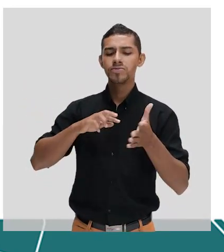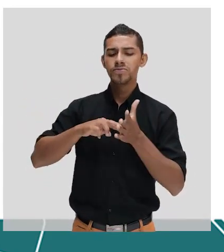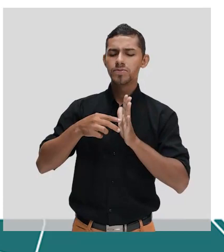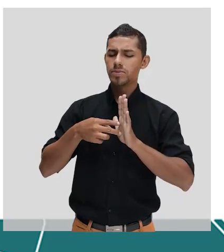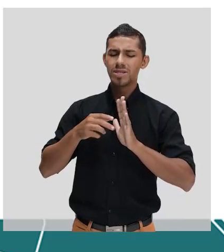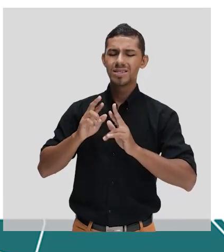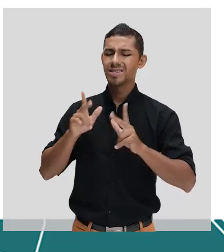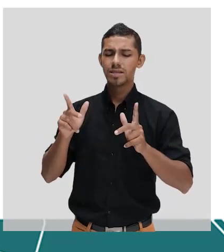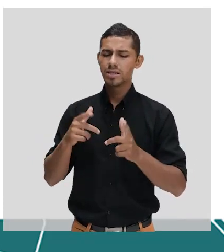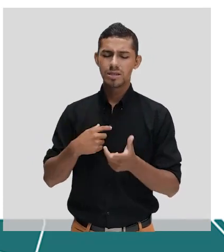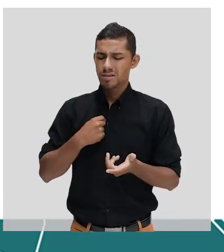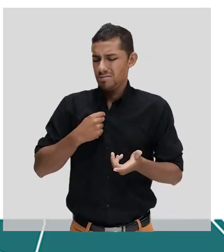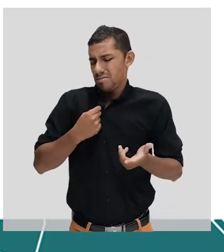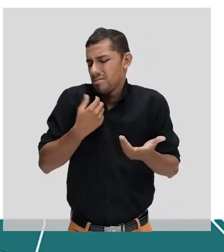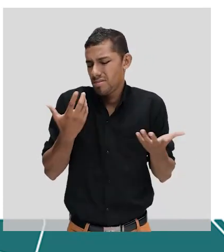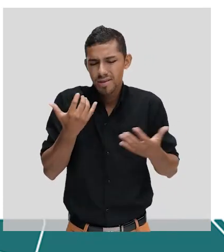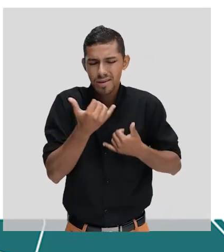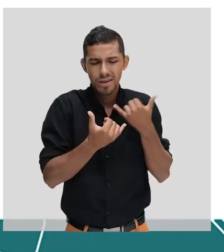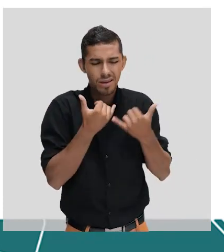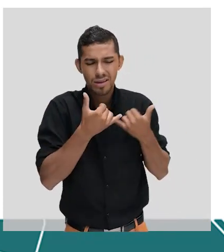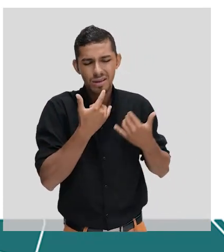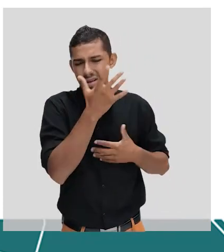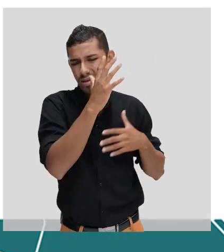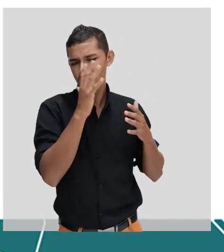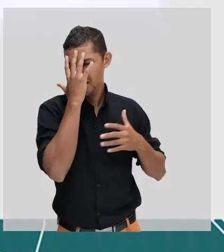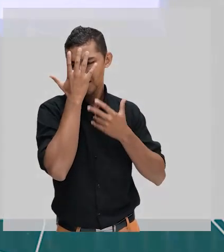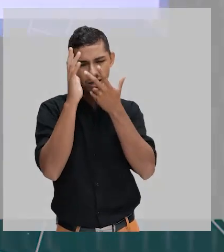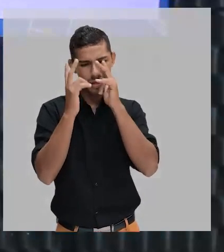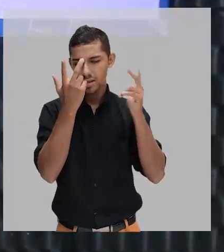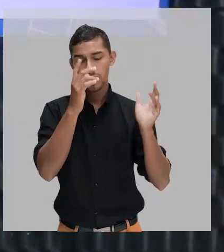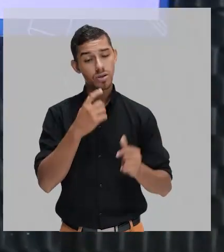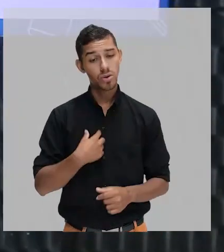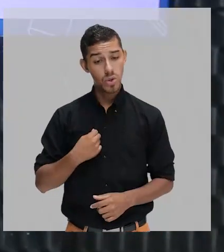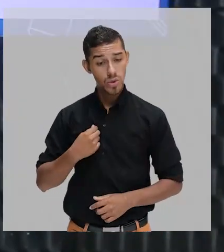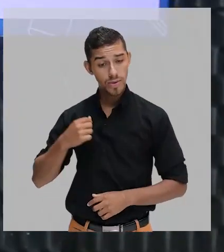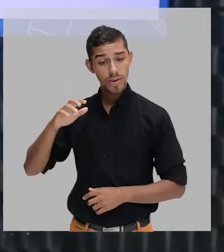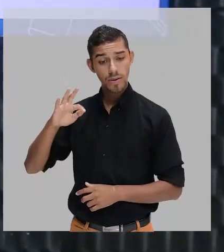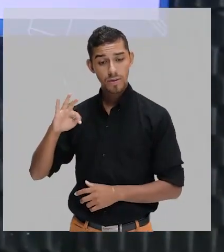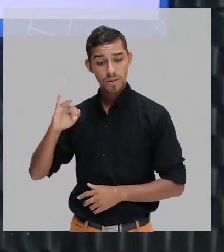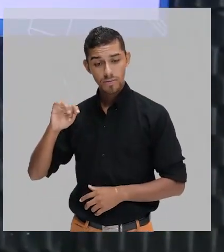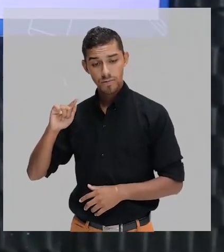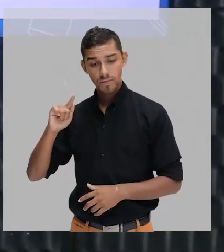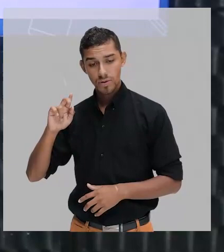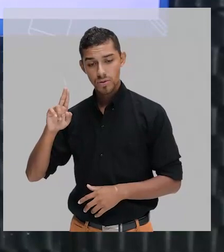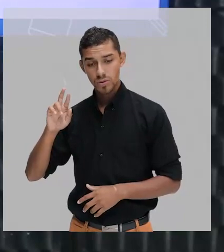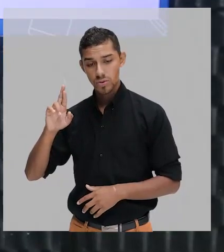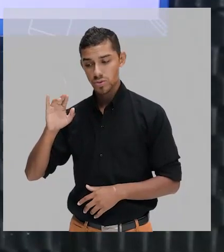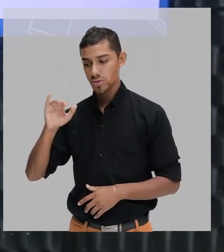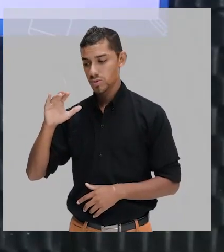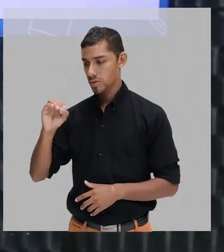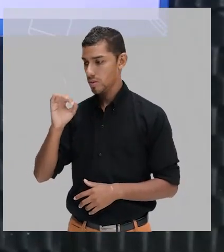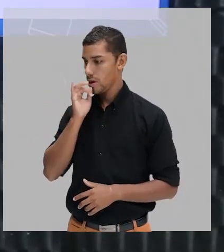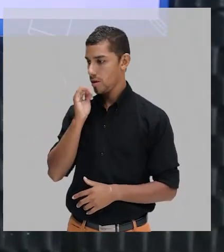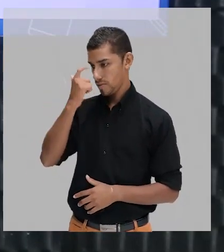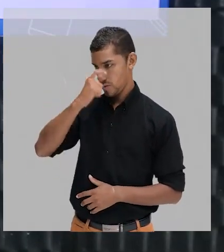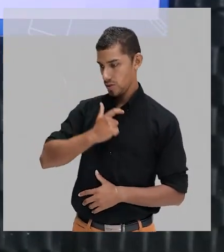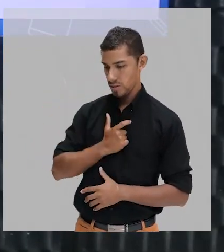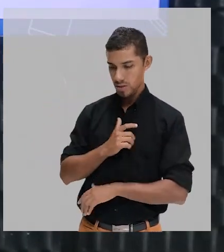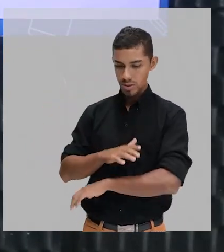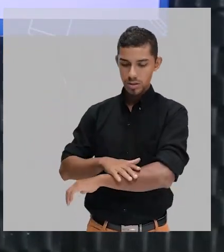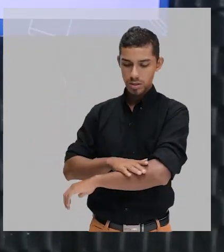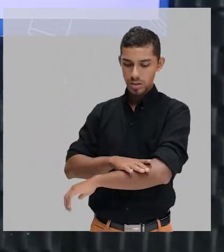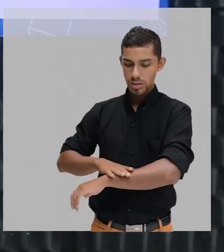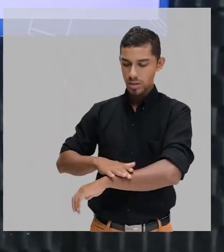fantasia é simplesmente uma roupa que você coloca sem qualquer intuito. O figurino não. O figurino é praticamente uma segunda pele do ator. Entretanto,